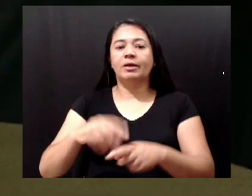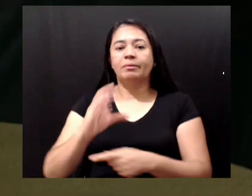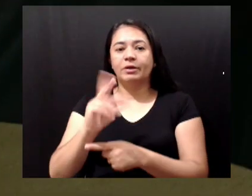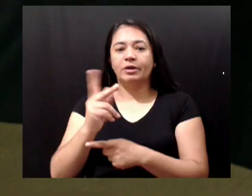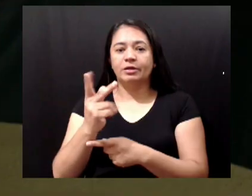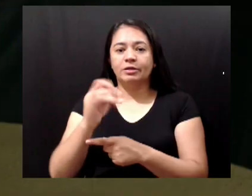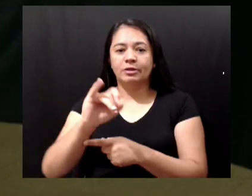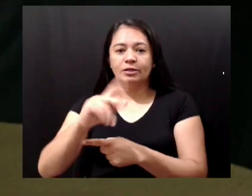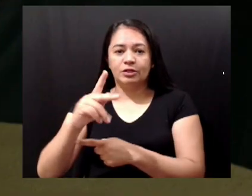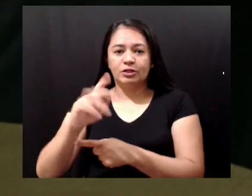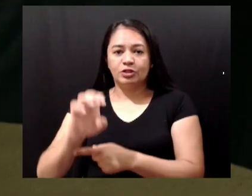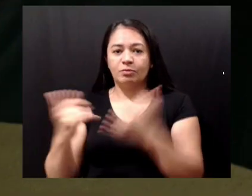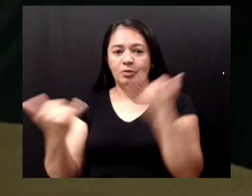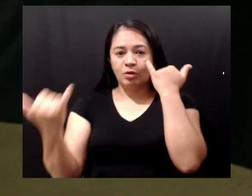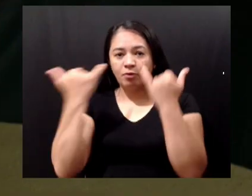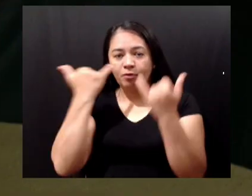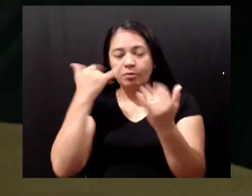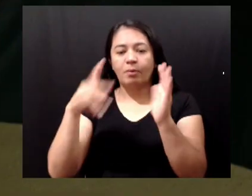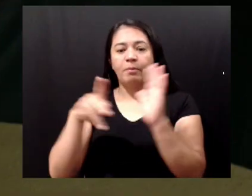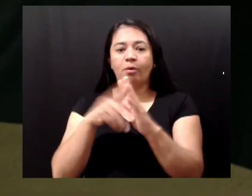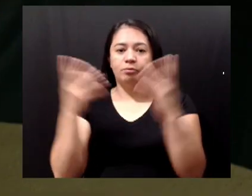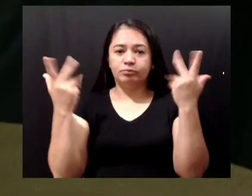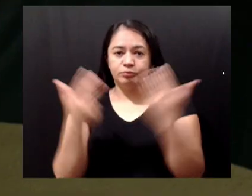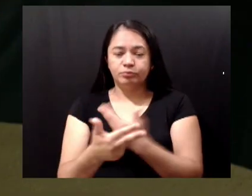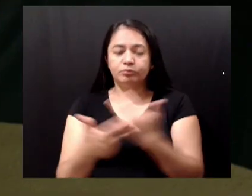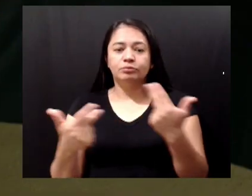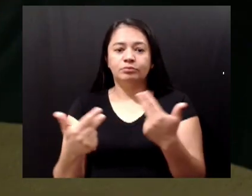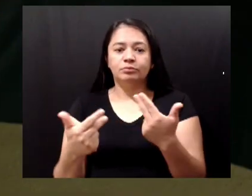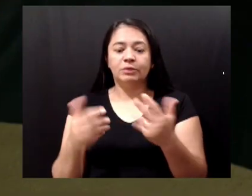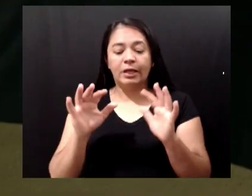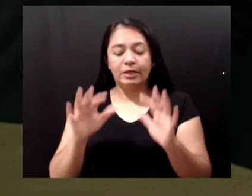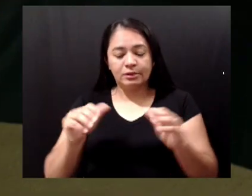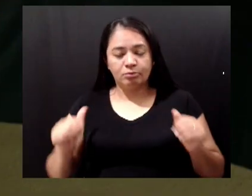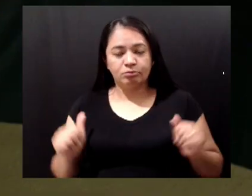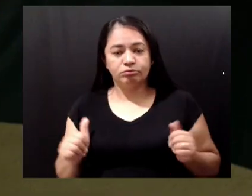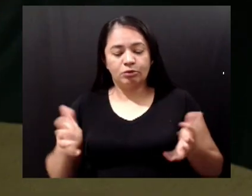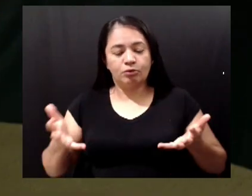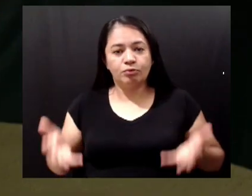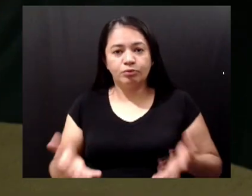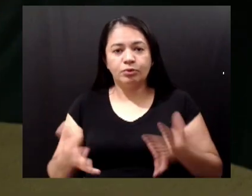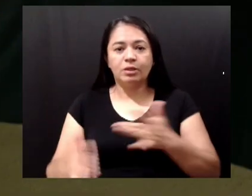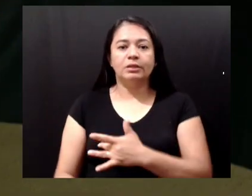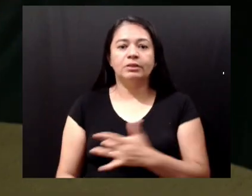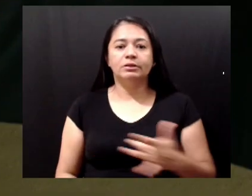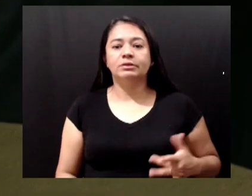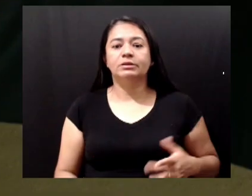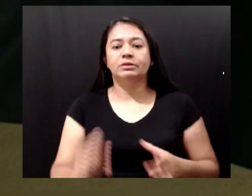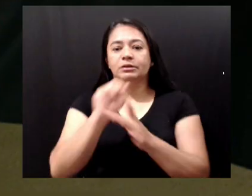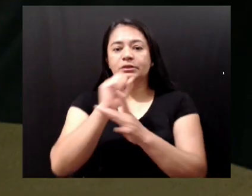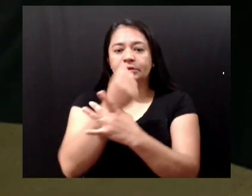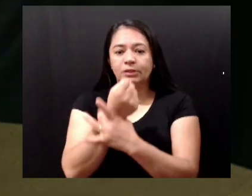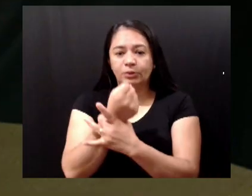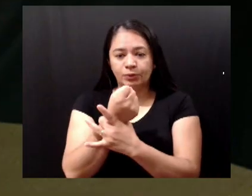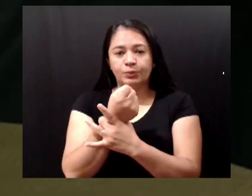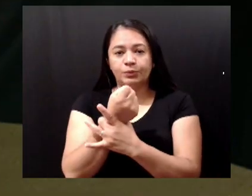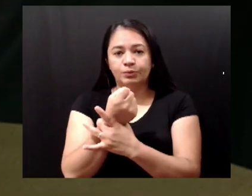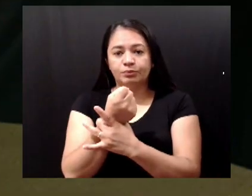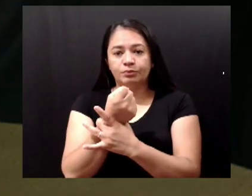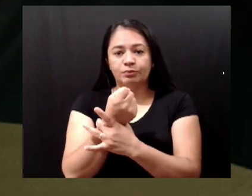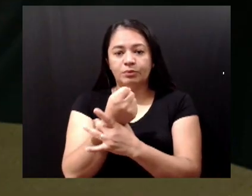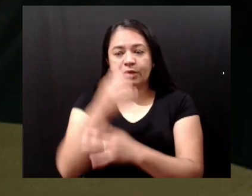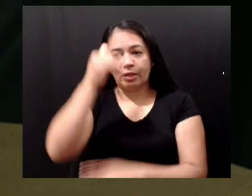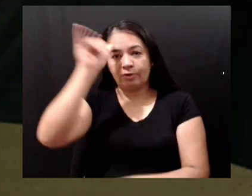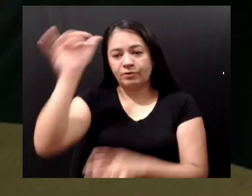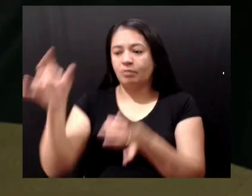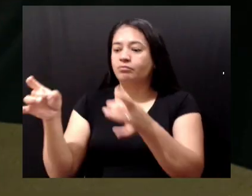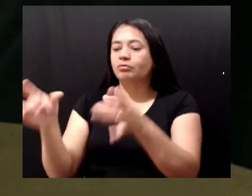do pet e do seu tutor. Essa medida contribui para a saúde, segurança e combate ao abandono de animais. O tutor